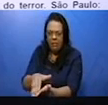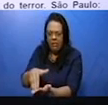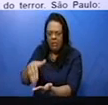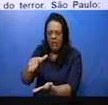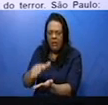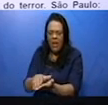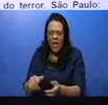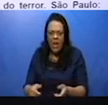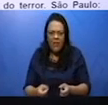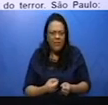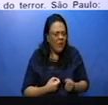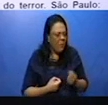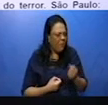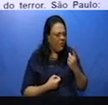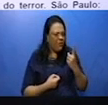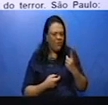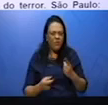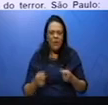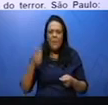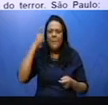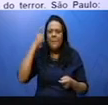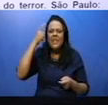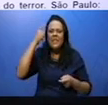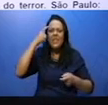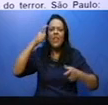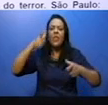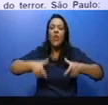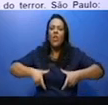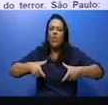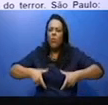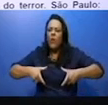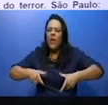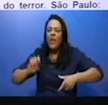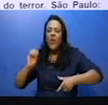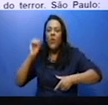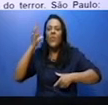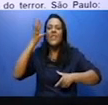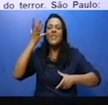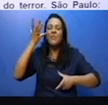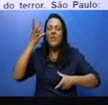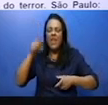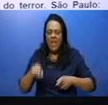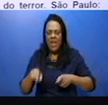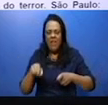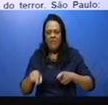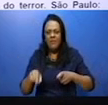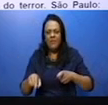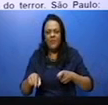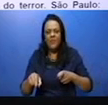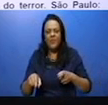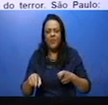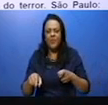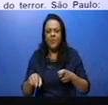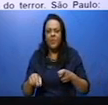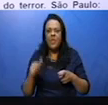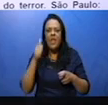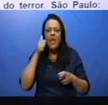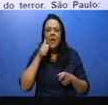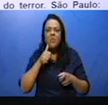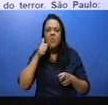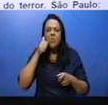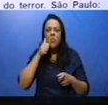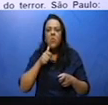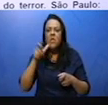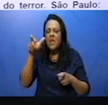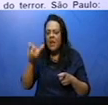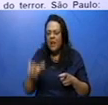até imaginando o cenário, os acontecimentos. Aqui já mostra, no caso, ela com aquela